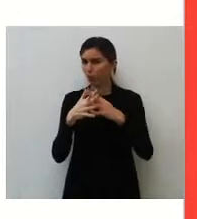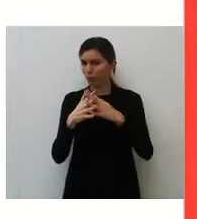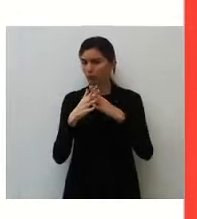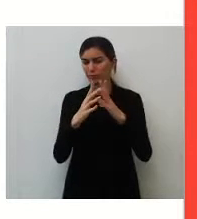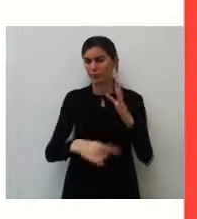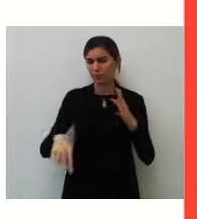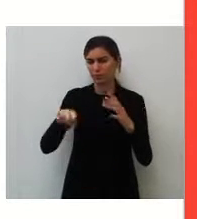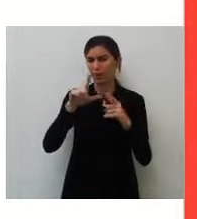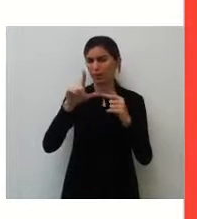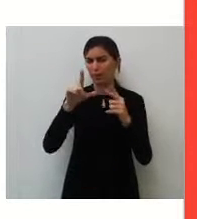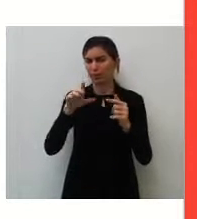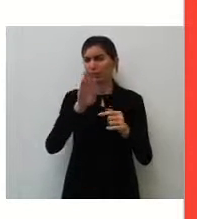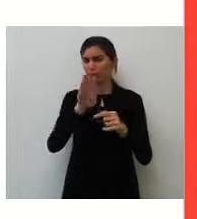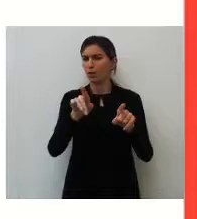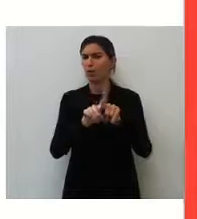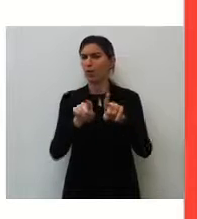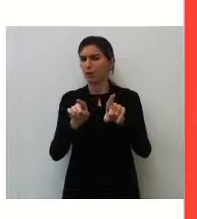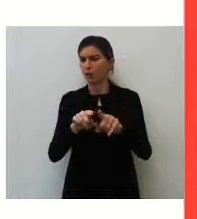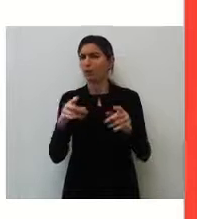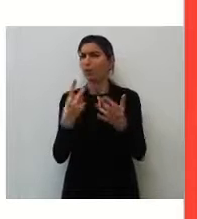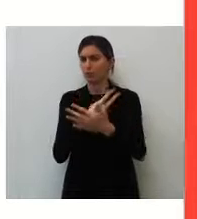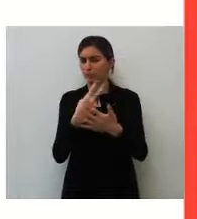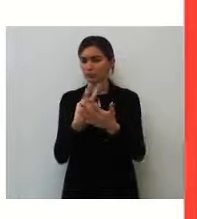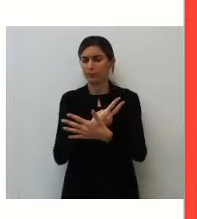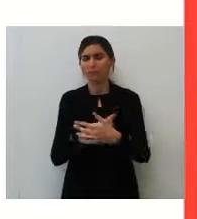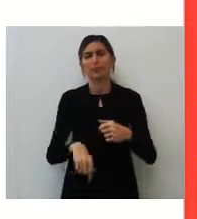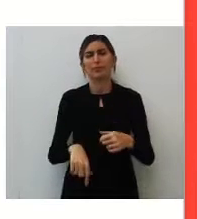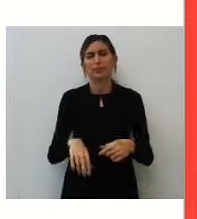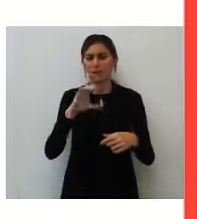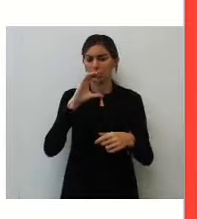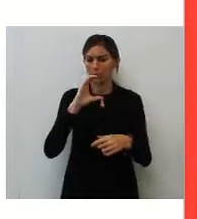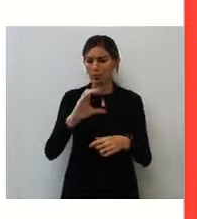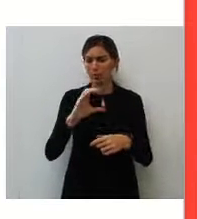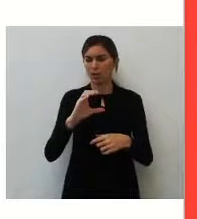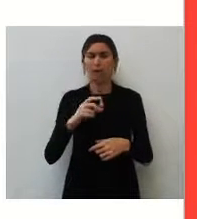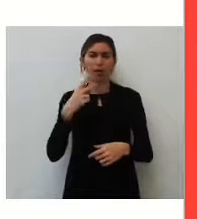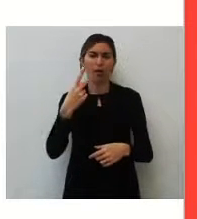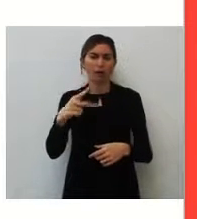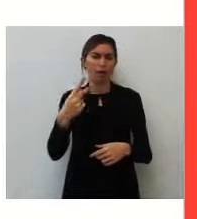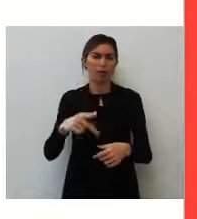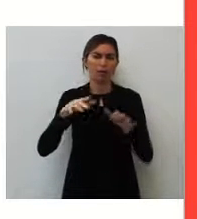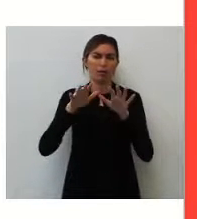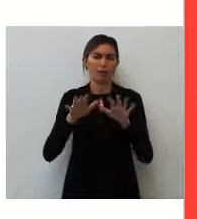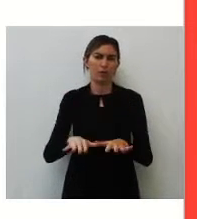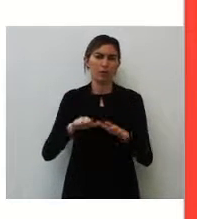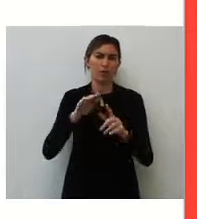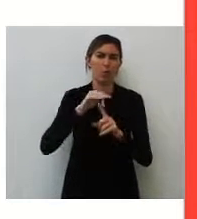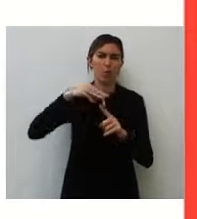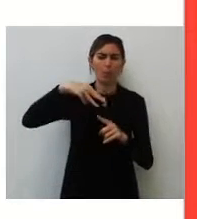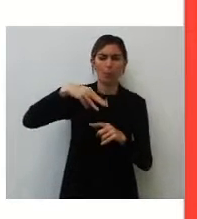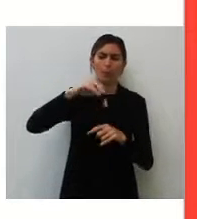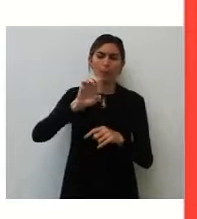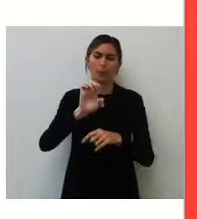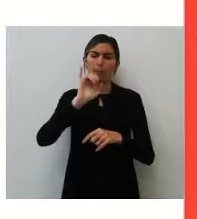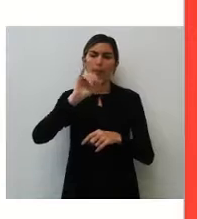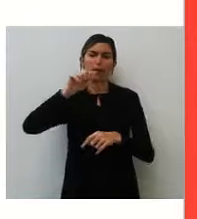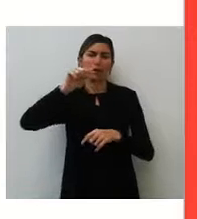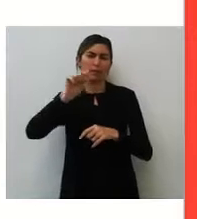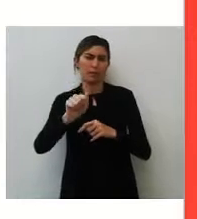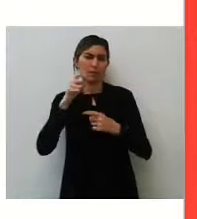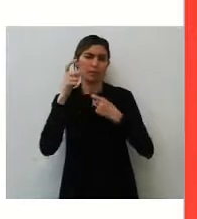confundir a gente então a letra b também tá errado cê ela ficou meia preocupada